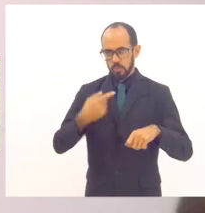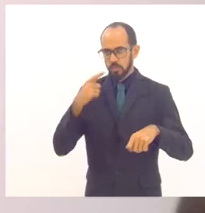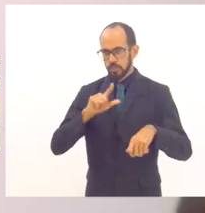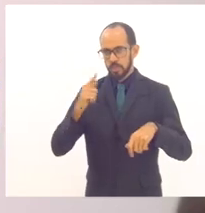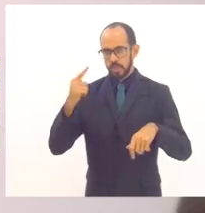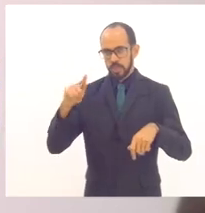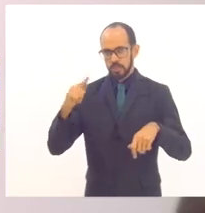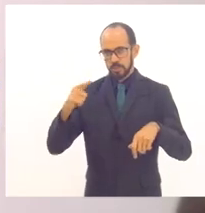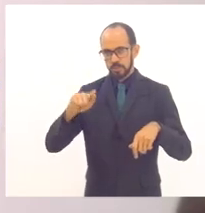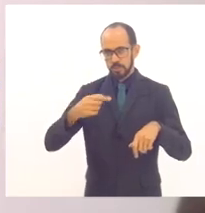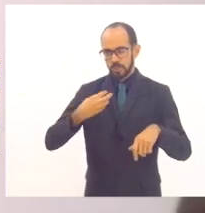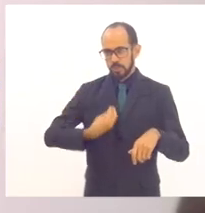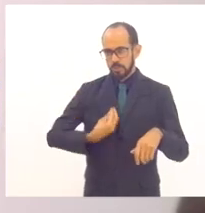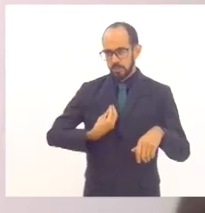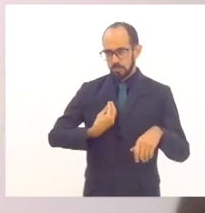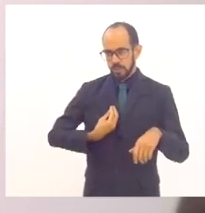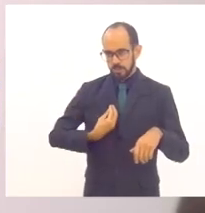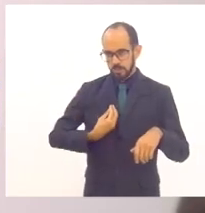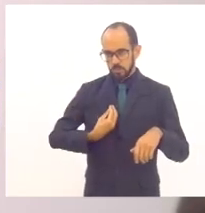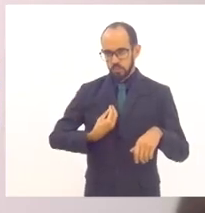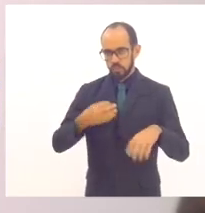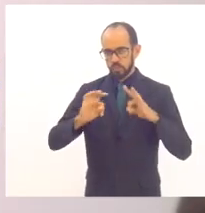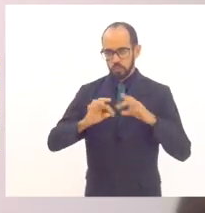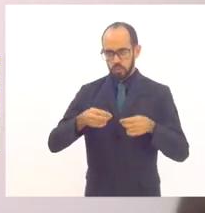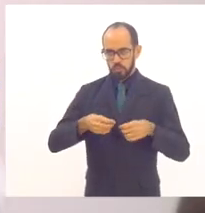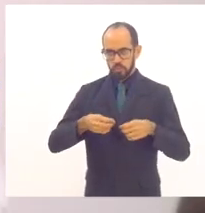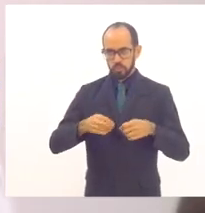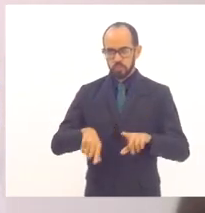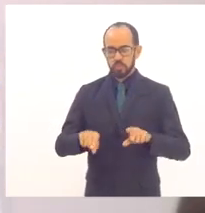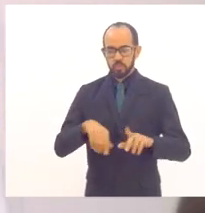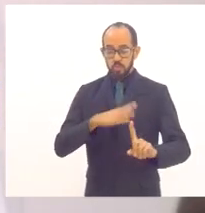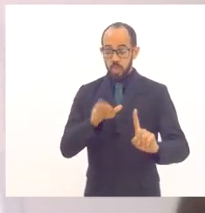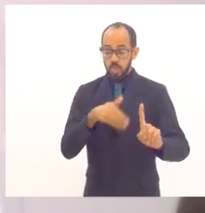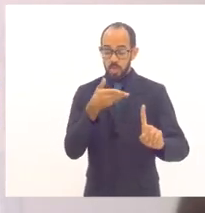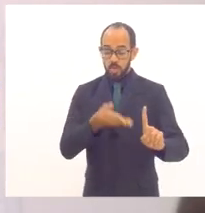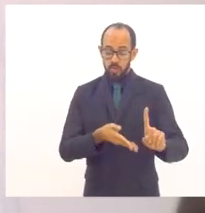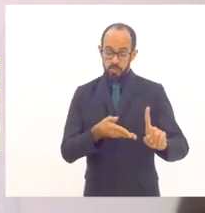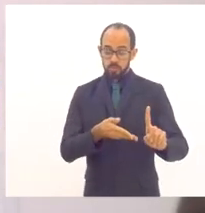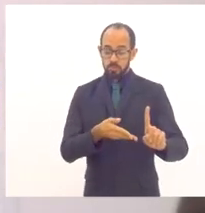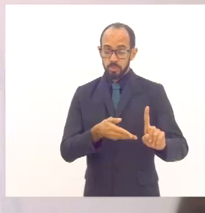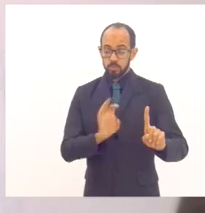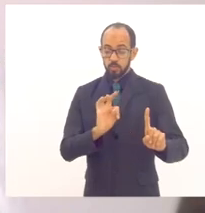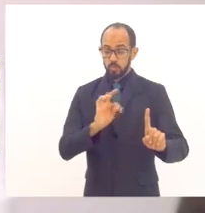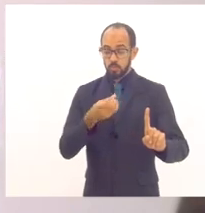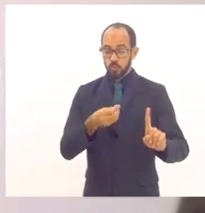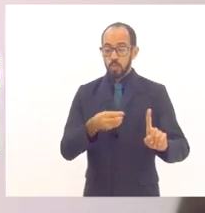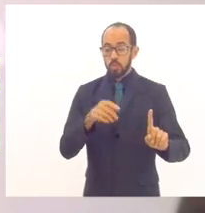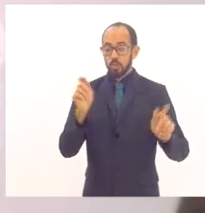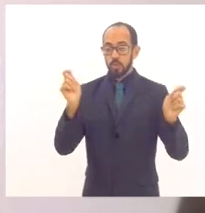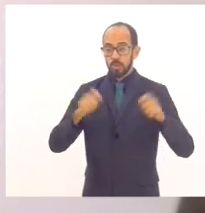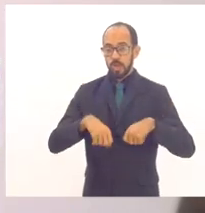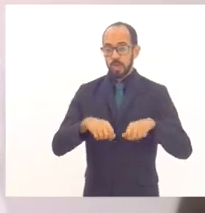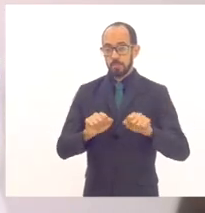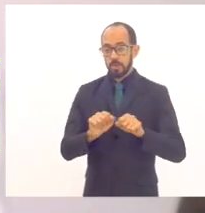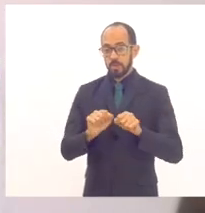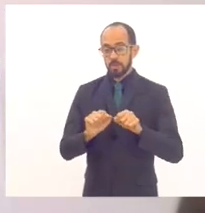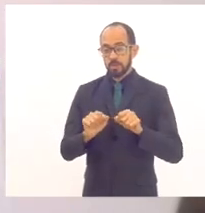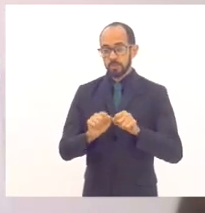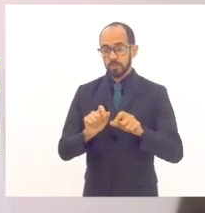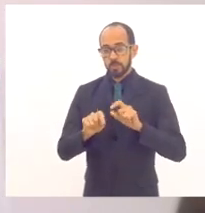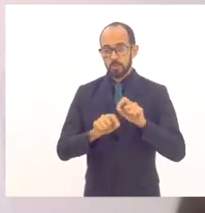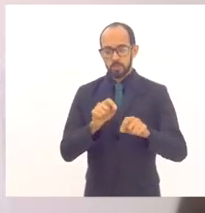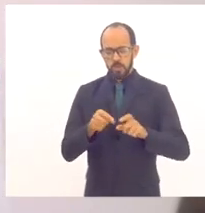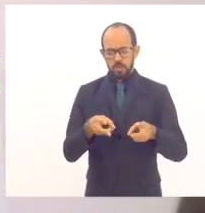a questão participativa, né? E o reconhecimento, tudo que for para arredondar